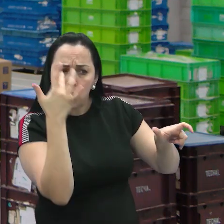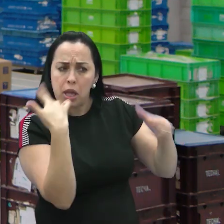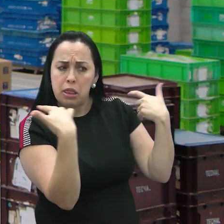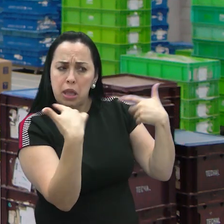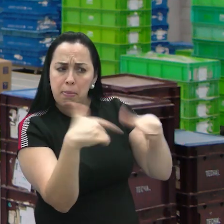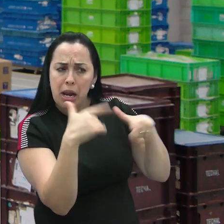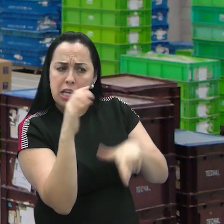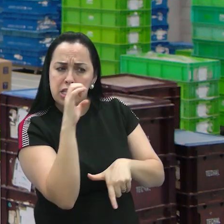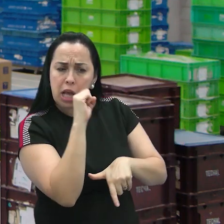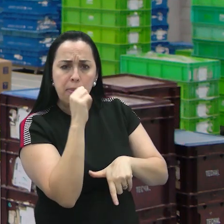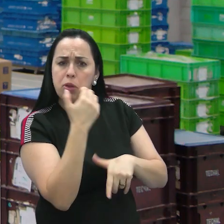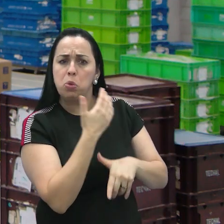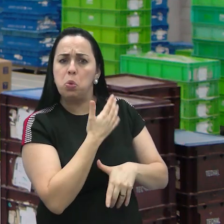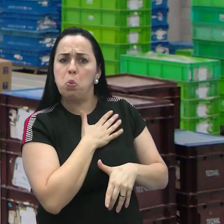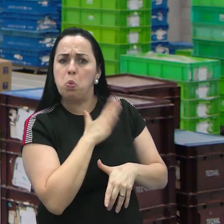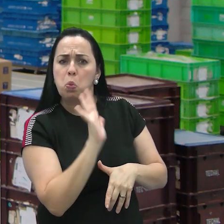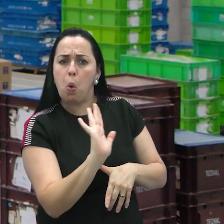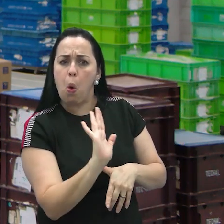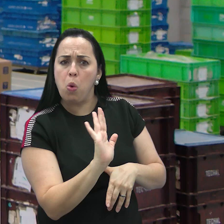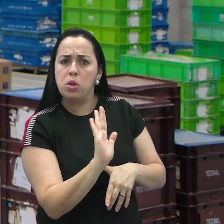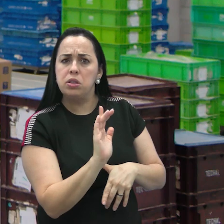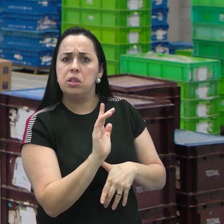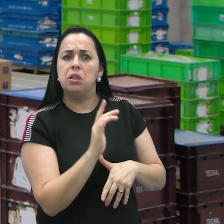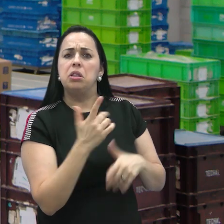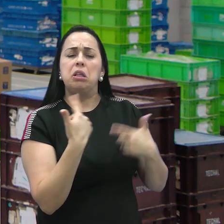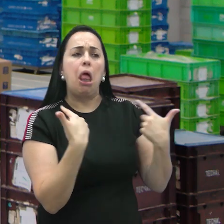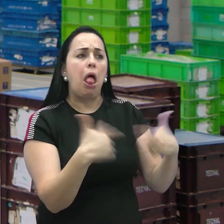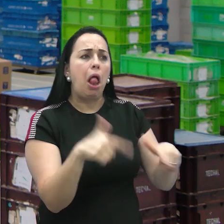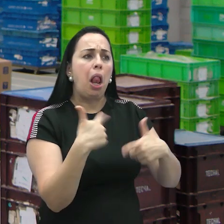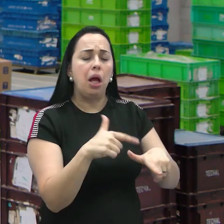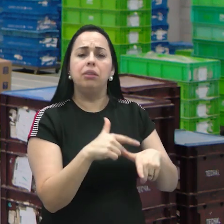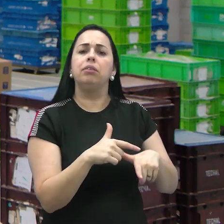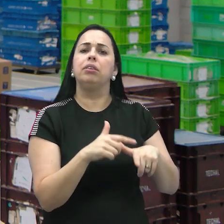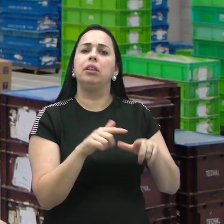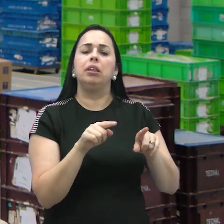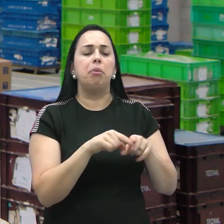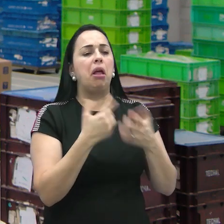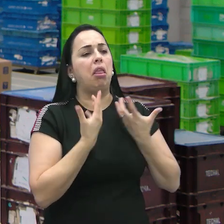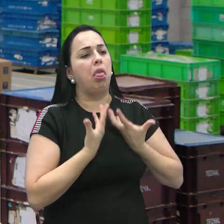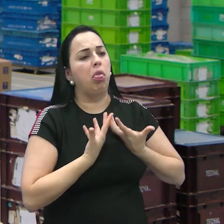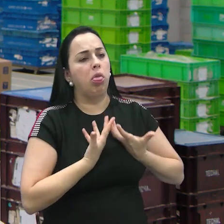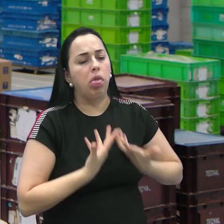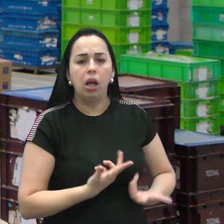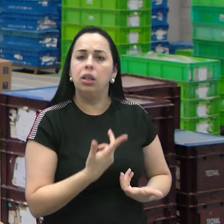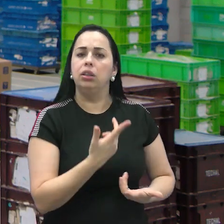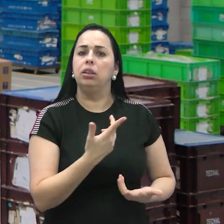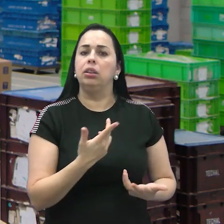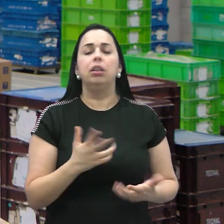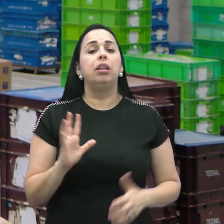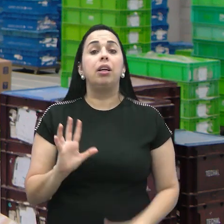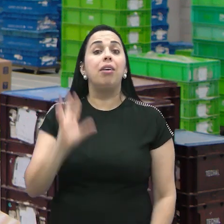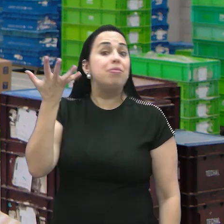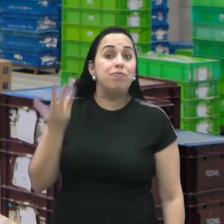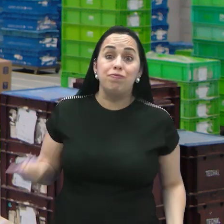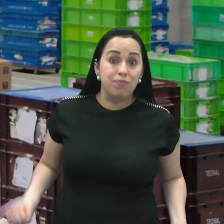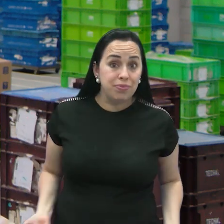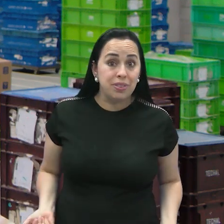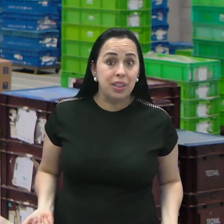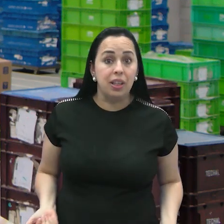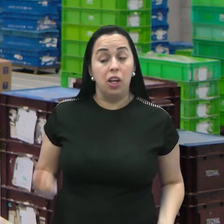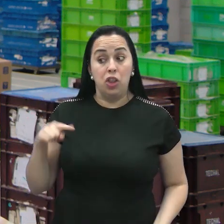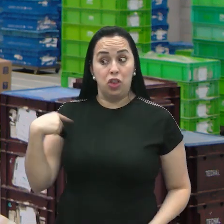as pessoas não gostariam de ficar muito tempo no sábado na empresa e isso cria um desânimo e tudo. Então, o que aconteceu?